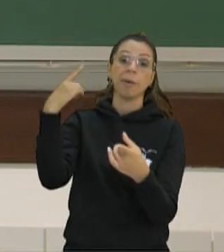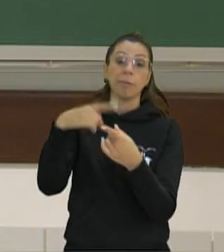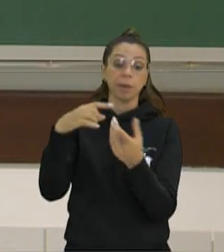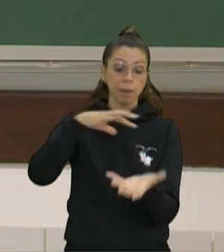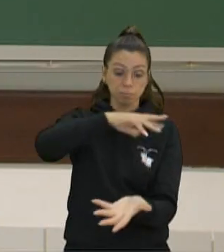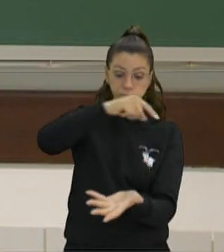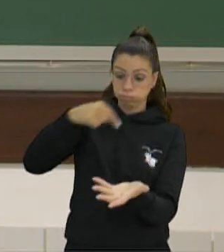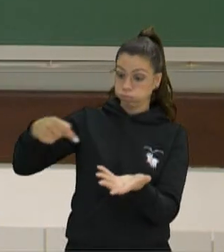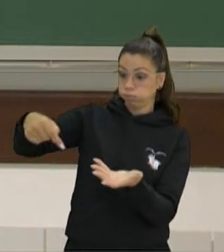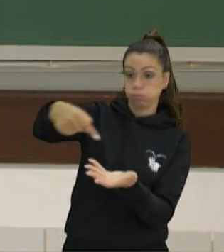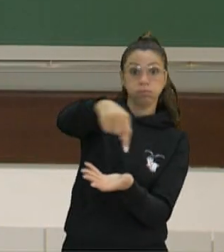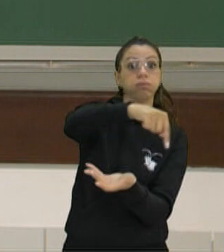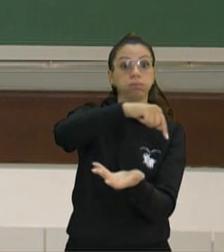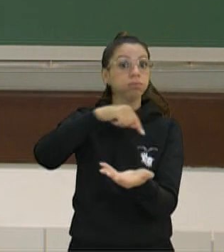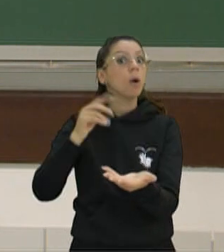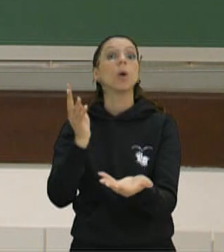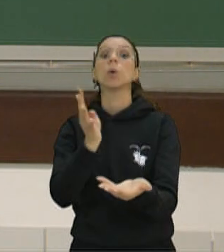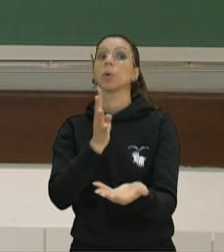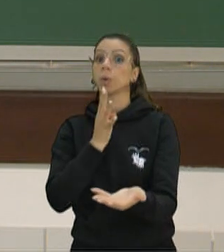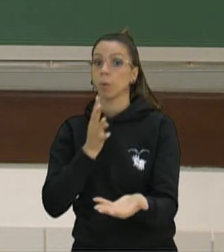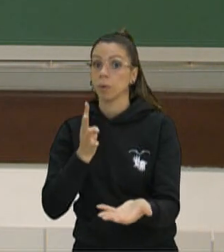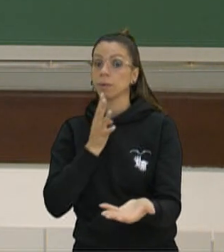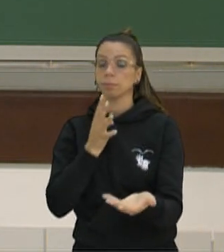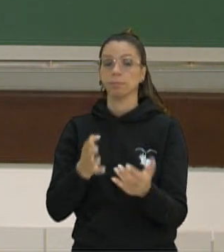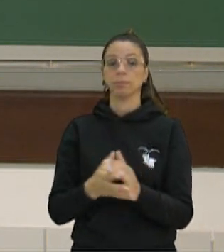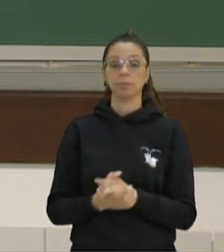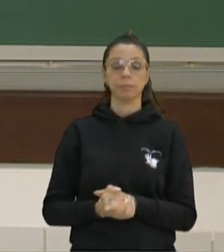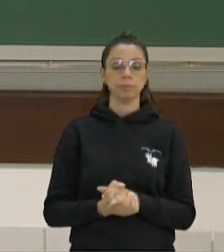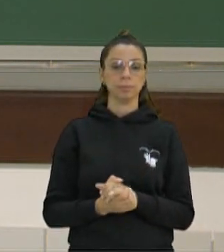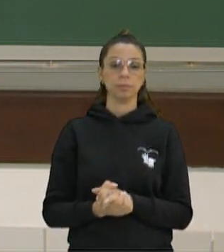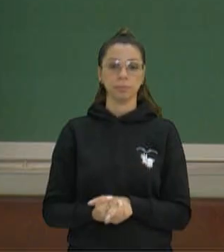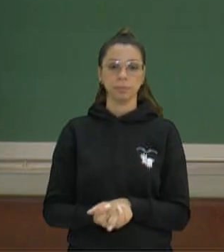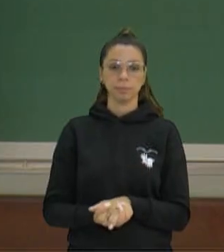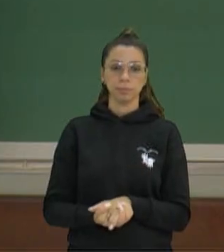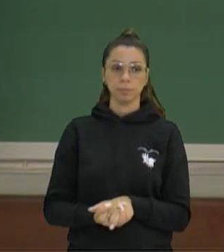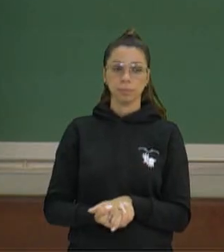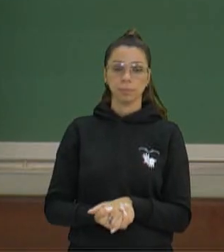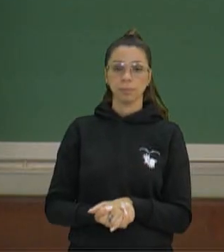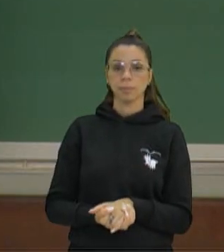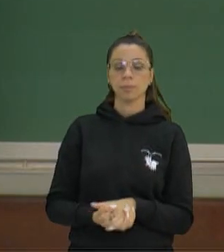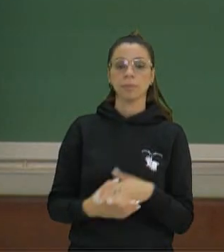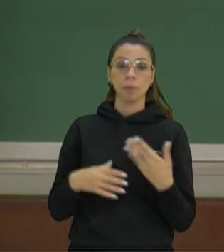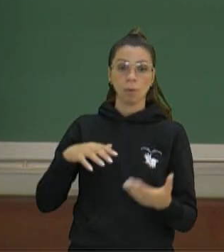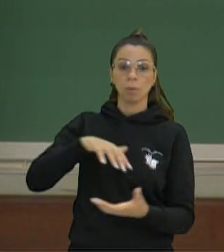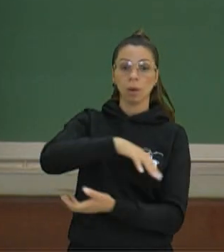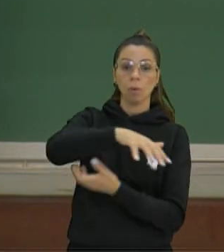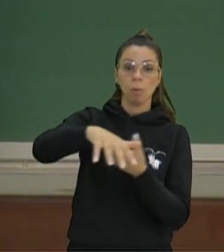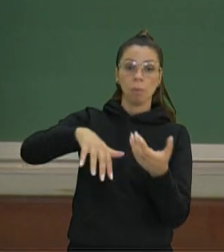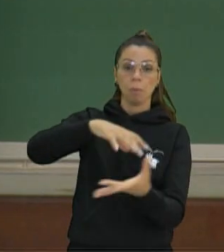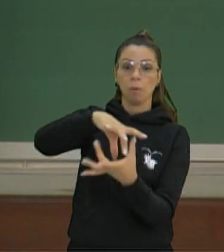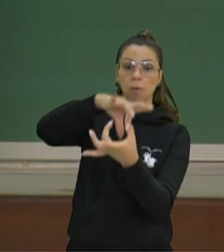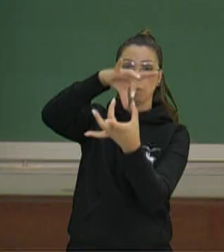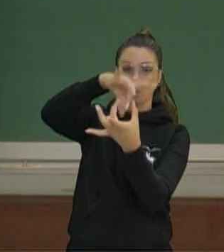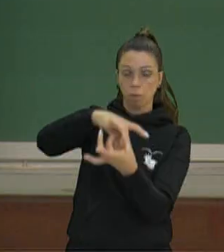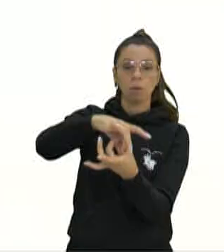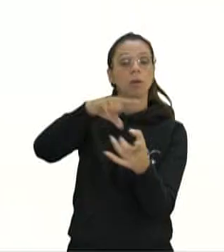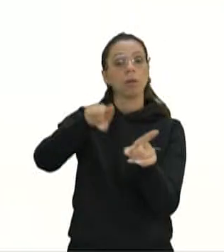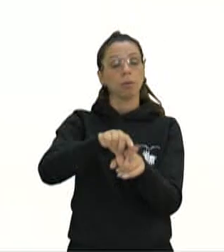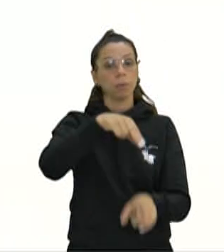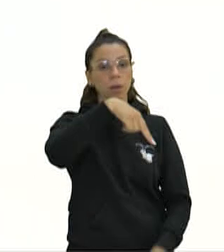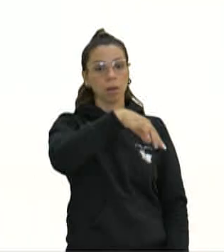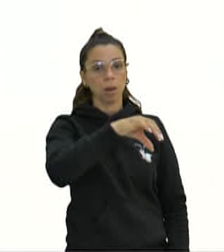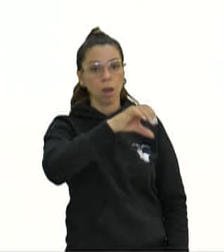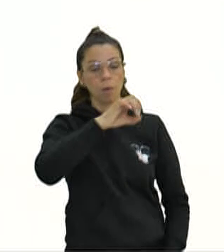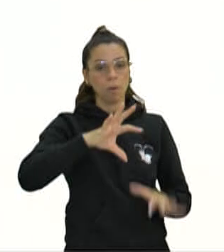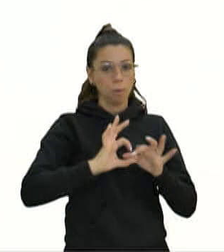inteiro e a gente vai ver um pouquinho mais sobre. Vamos lá. O que é um mundo globalizado e neoliberal? A